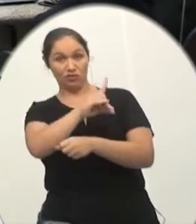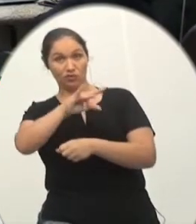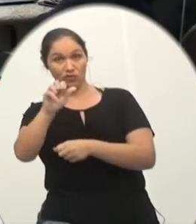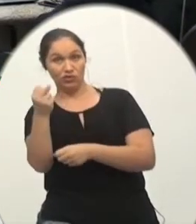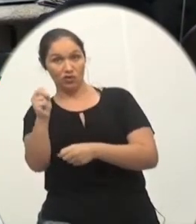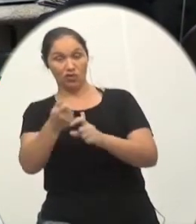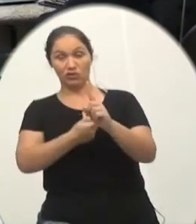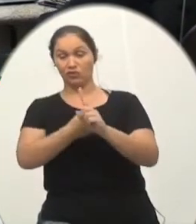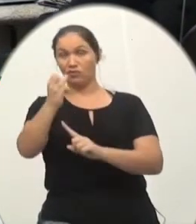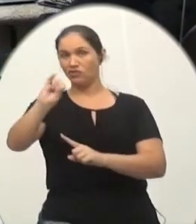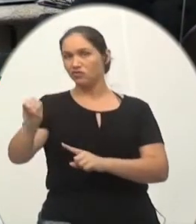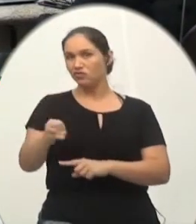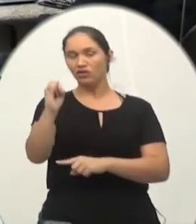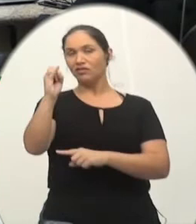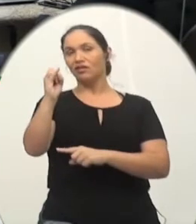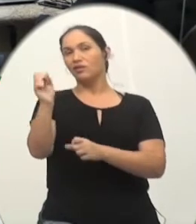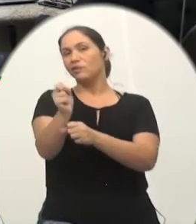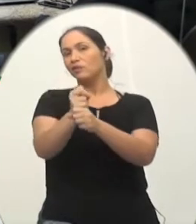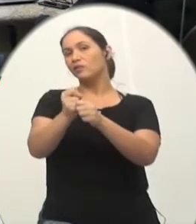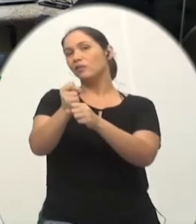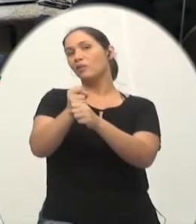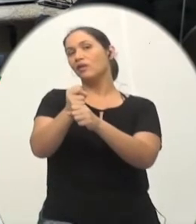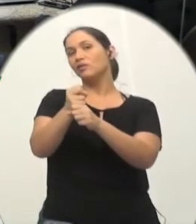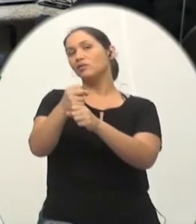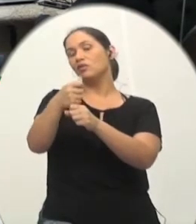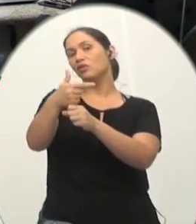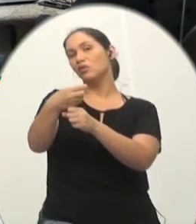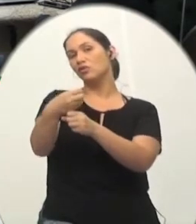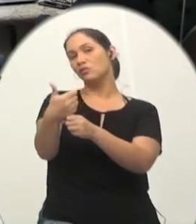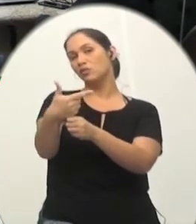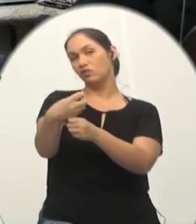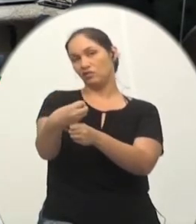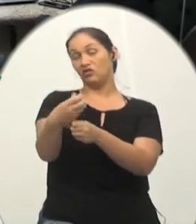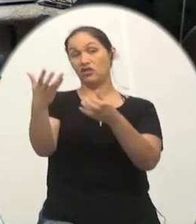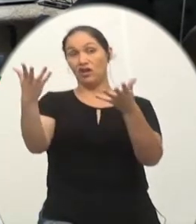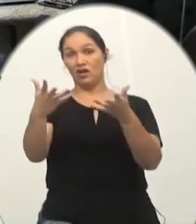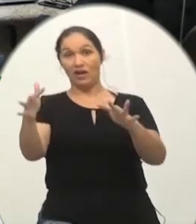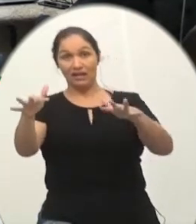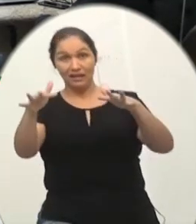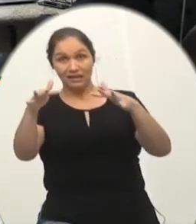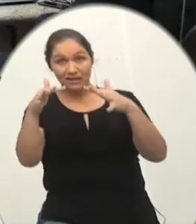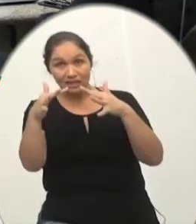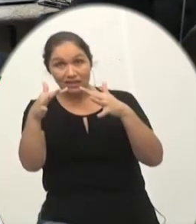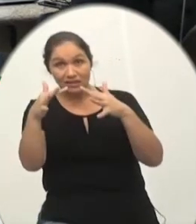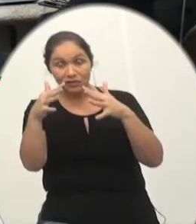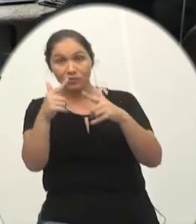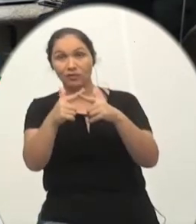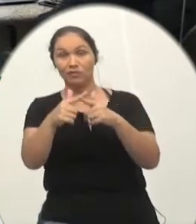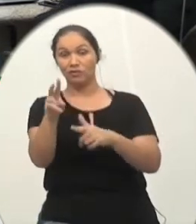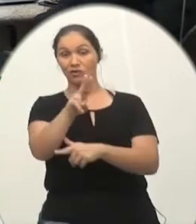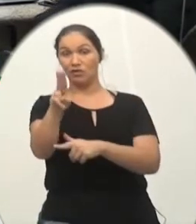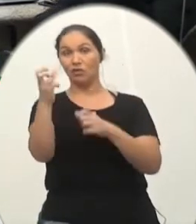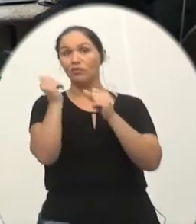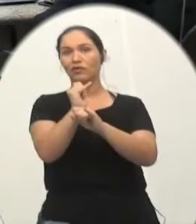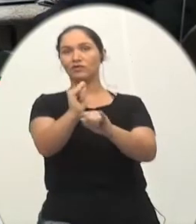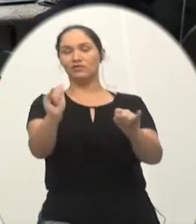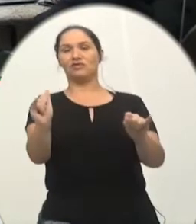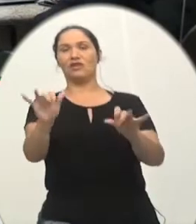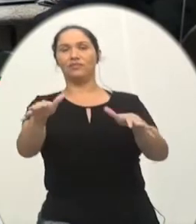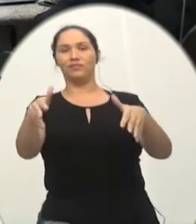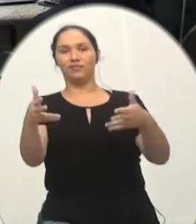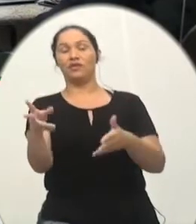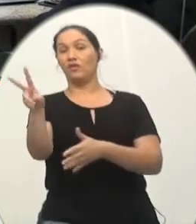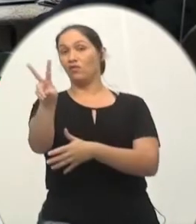janeiro de 2020. Atenção para a chamada nominal para a votação. Como voto, o